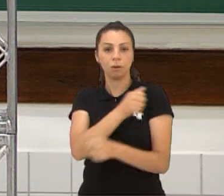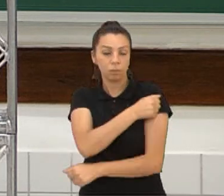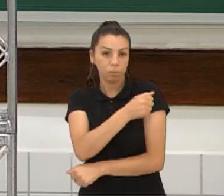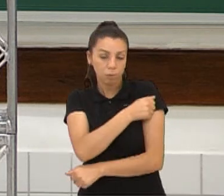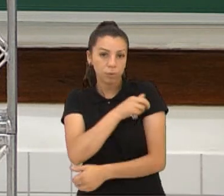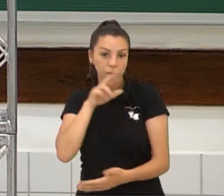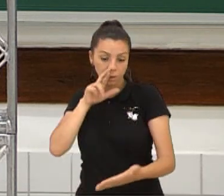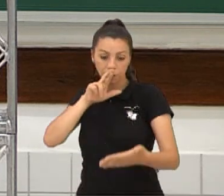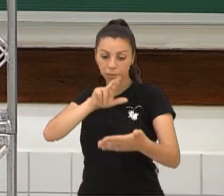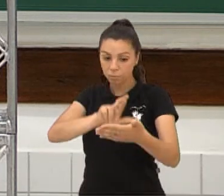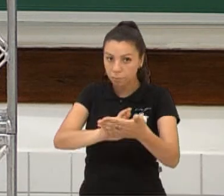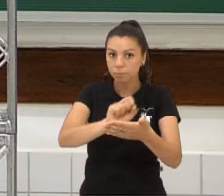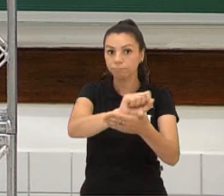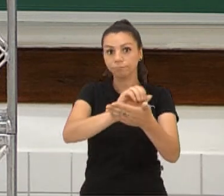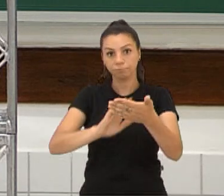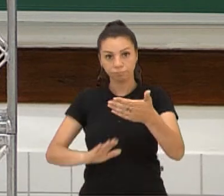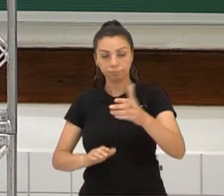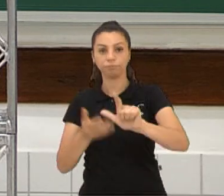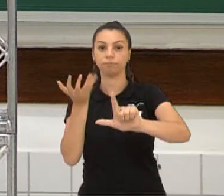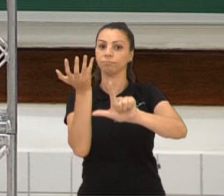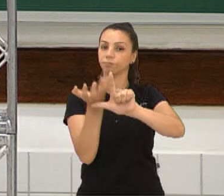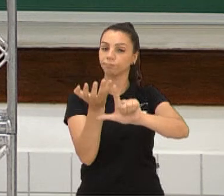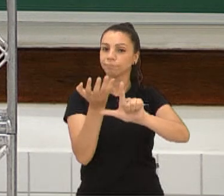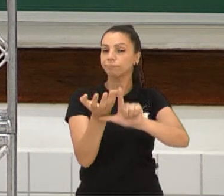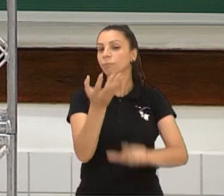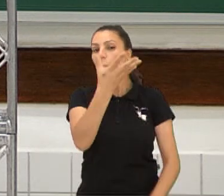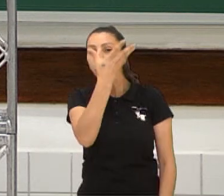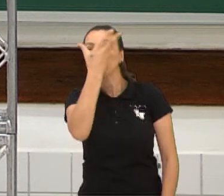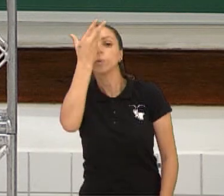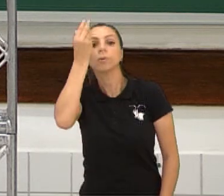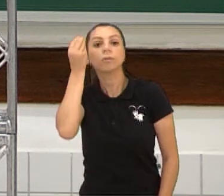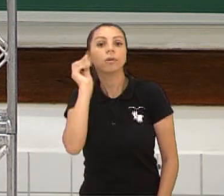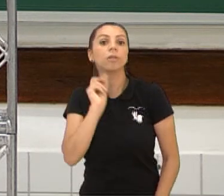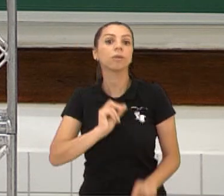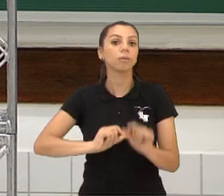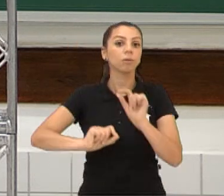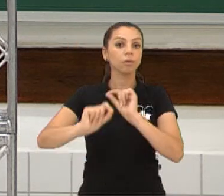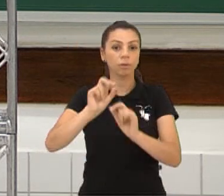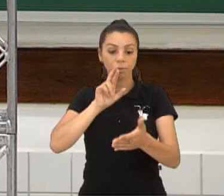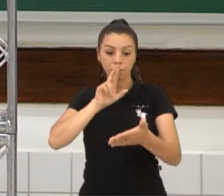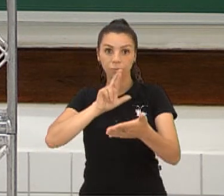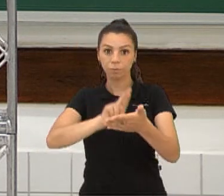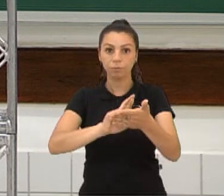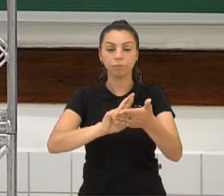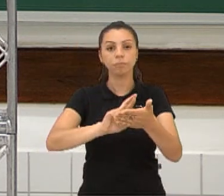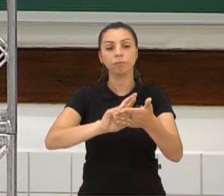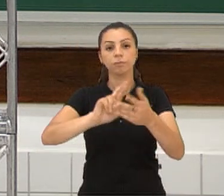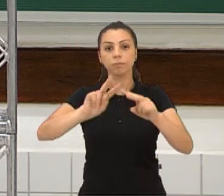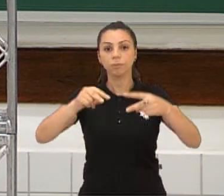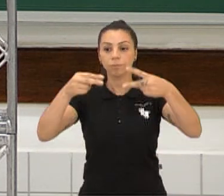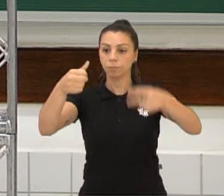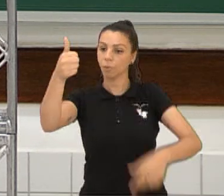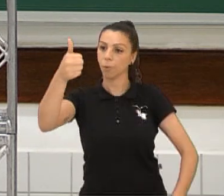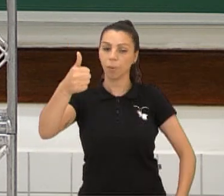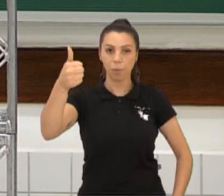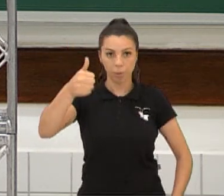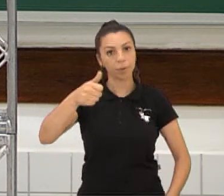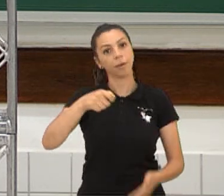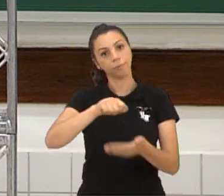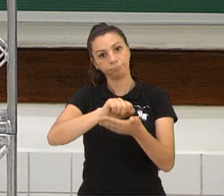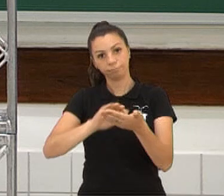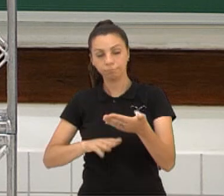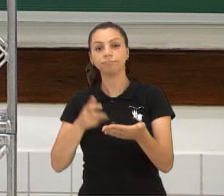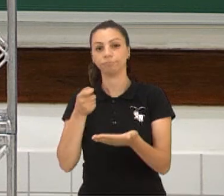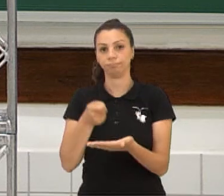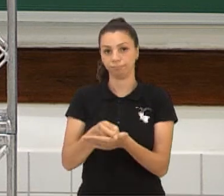faz as atividades pelo Classroom. Não esqueçam de fazer lá a atividade número 1, que é a atividade